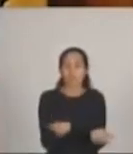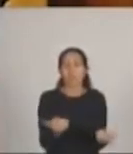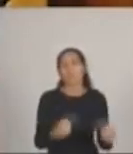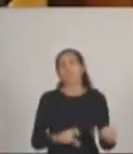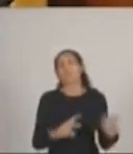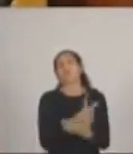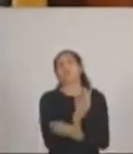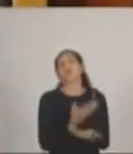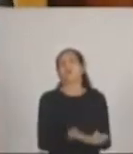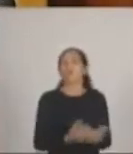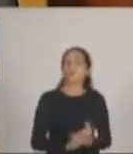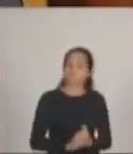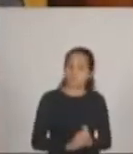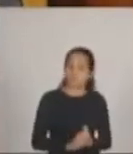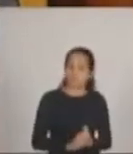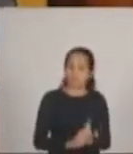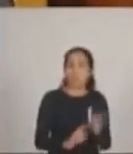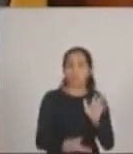de 2002.